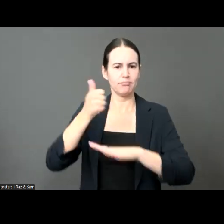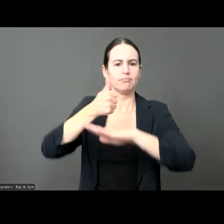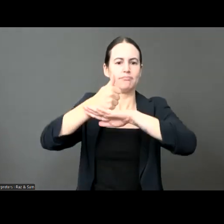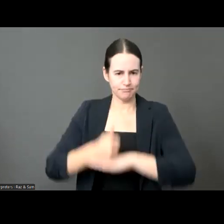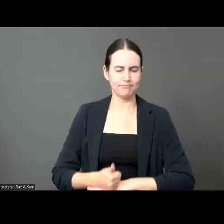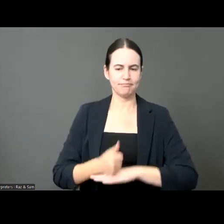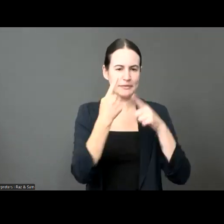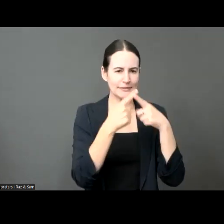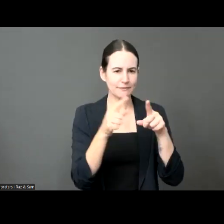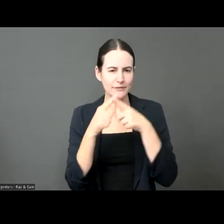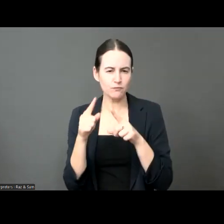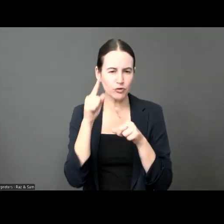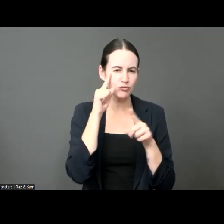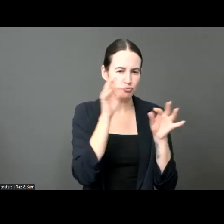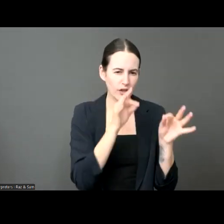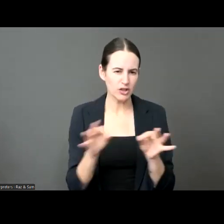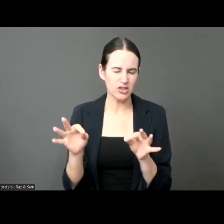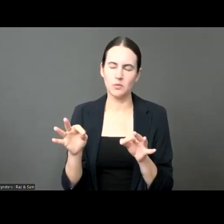necessário